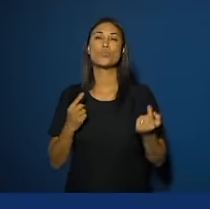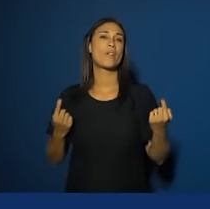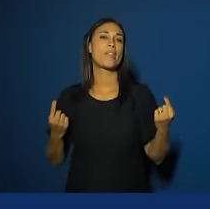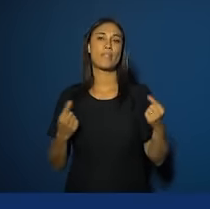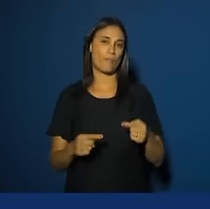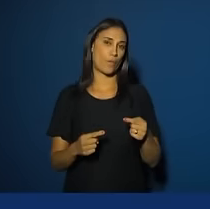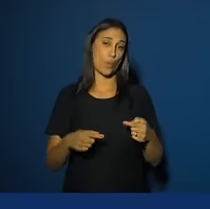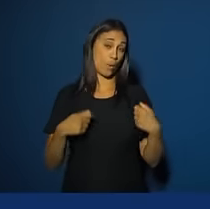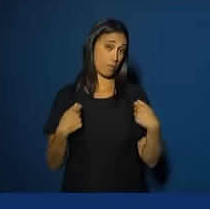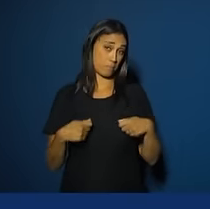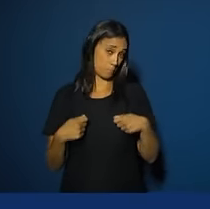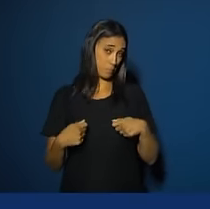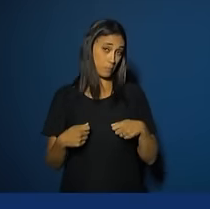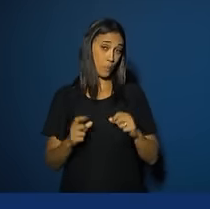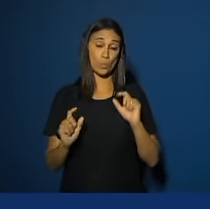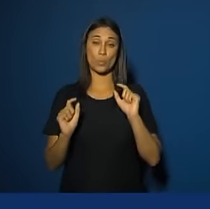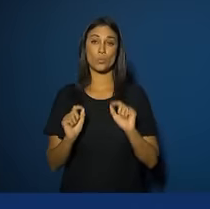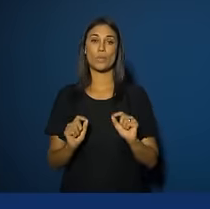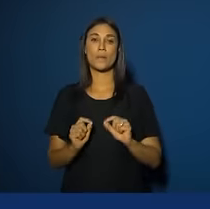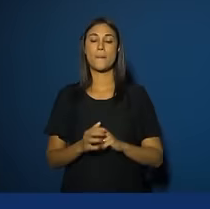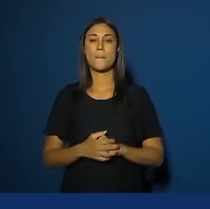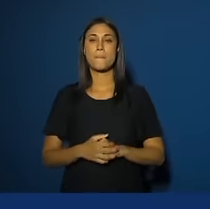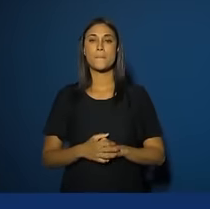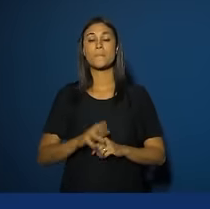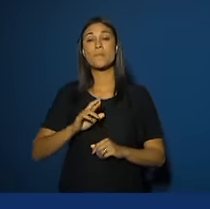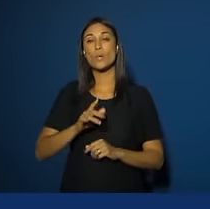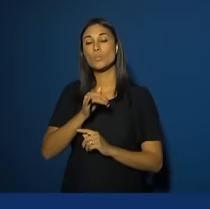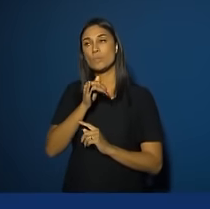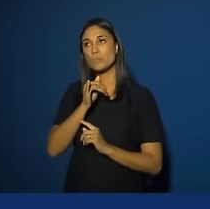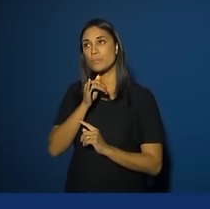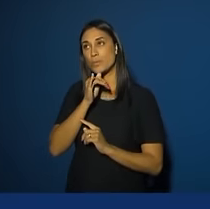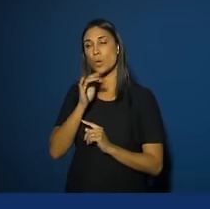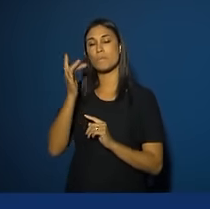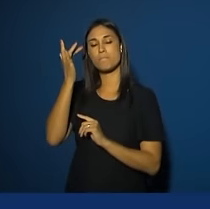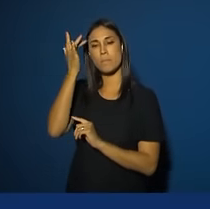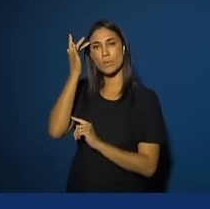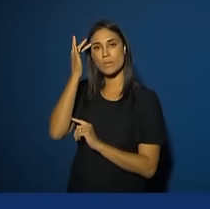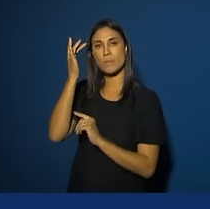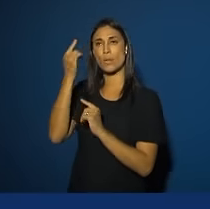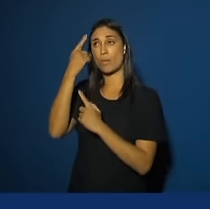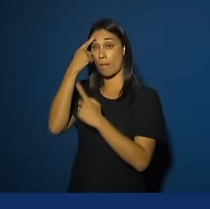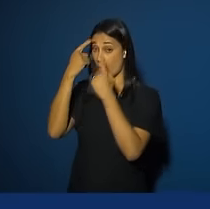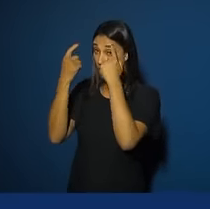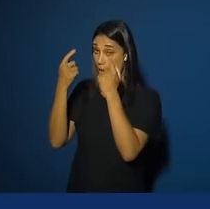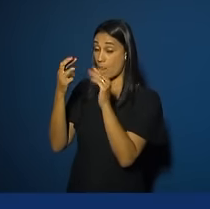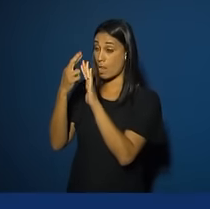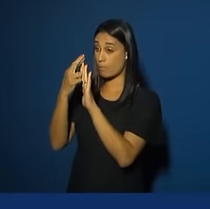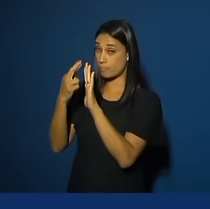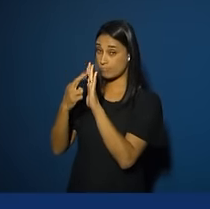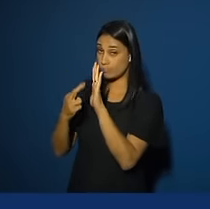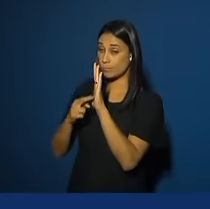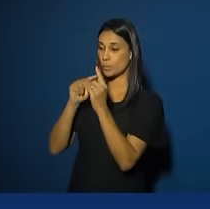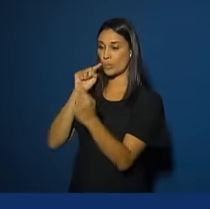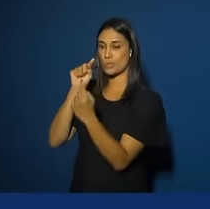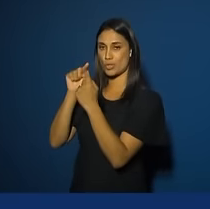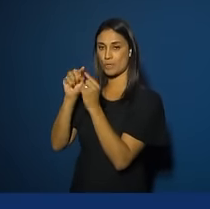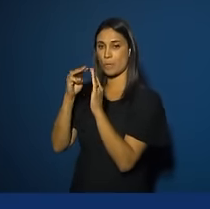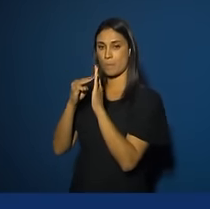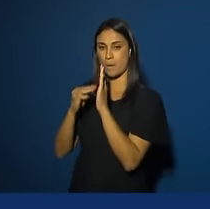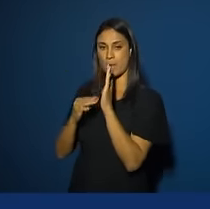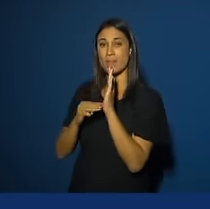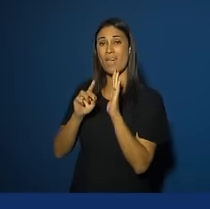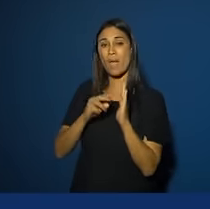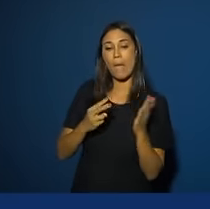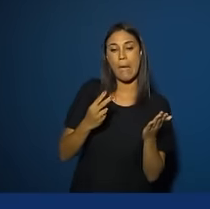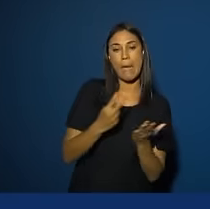desafio, no sentido de não só amadurecimento do regime de meta,